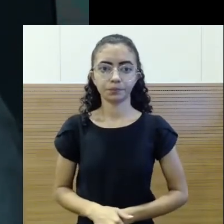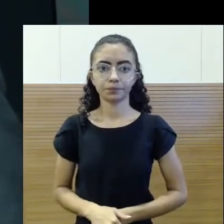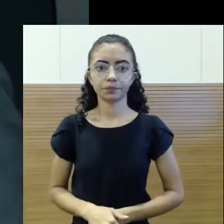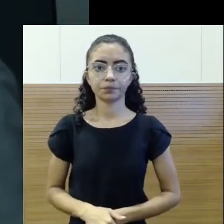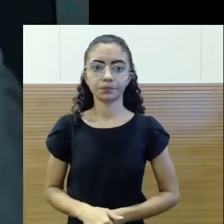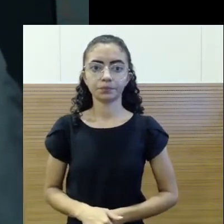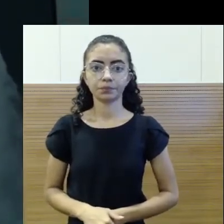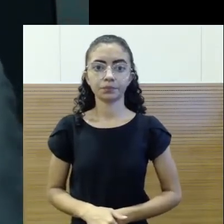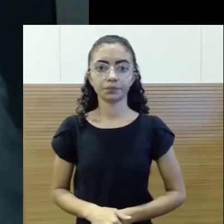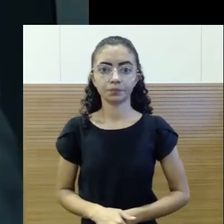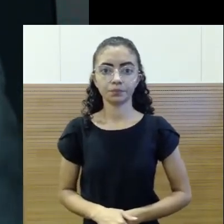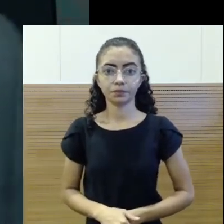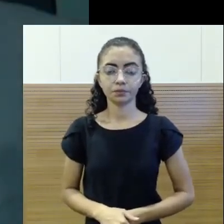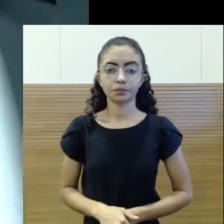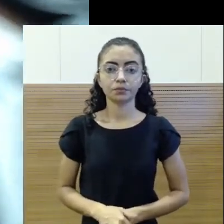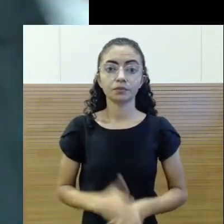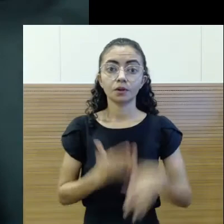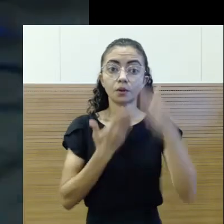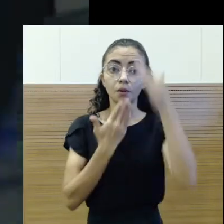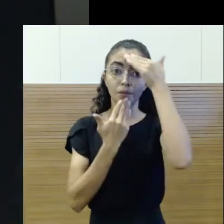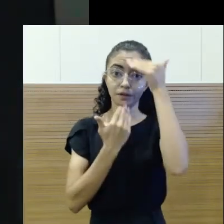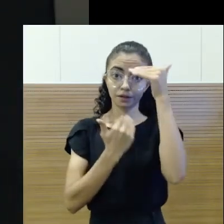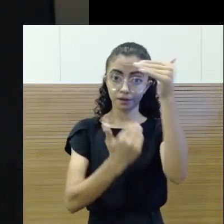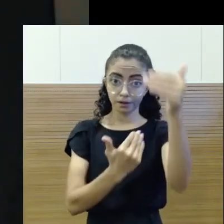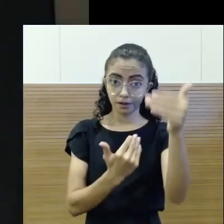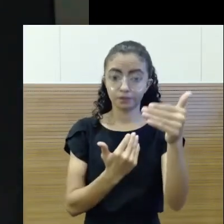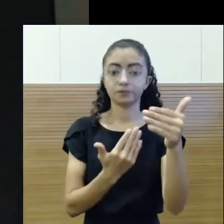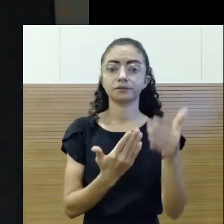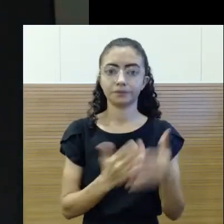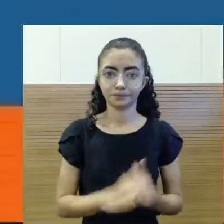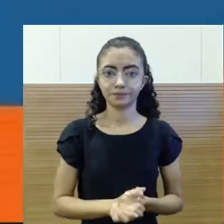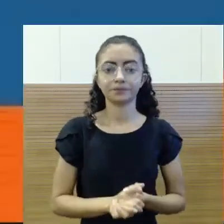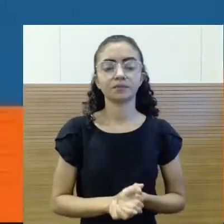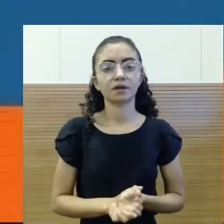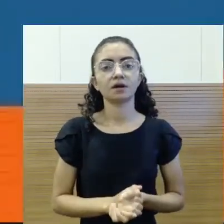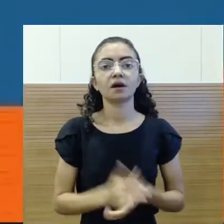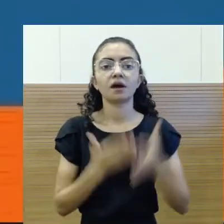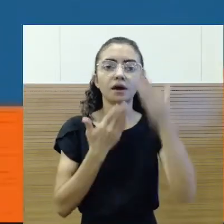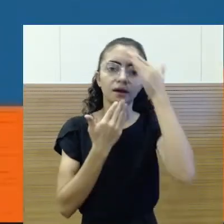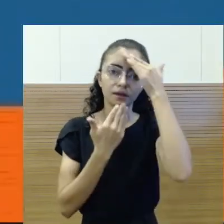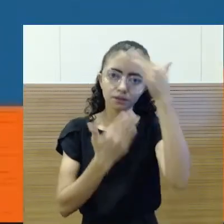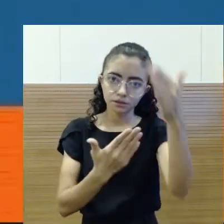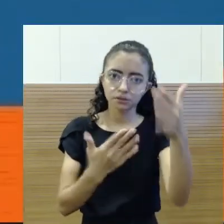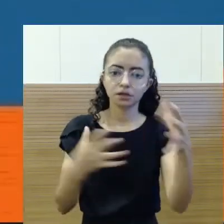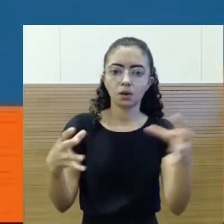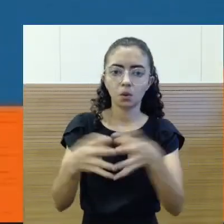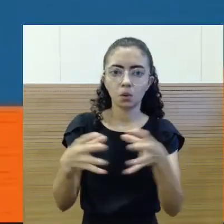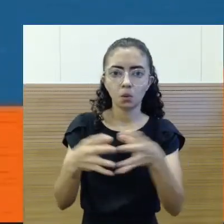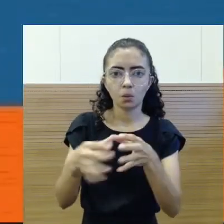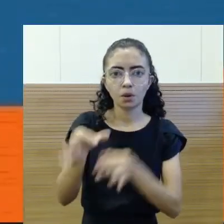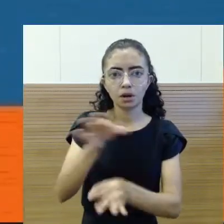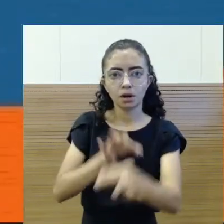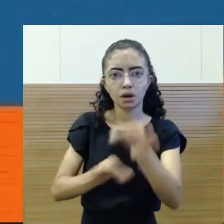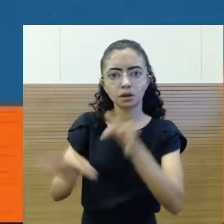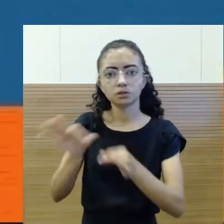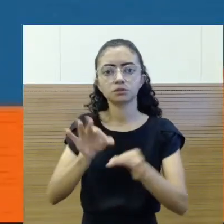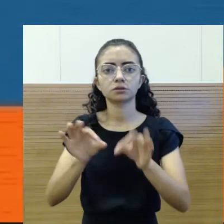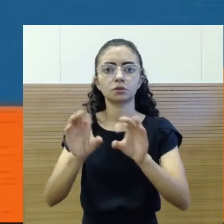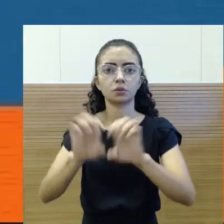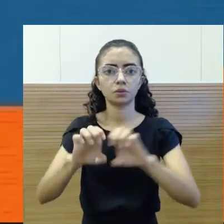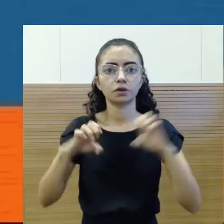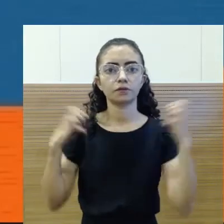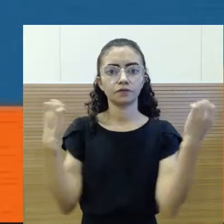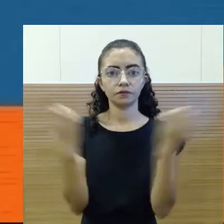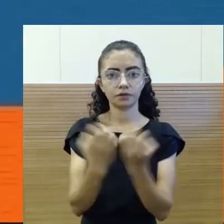Muito obrigado, agradecer em primeiro lugar ao Ministério da Saúde do Brasil pela organização, pelo convite, pela